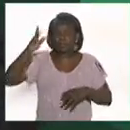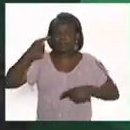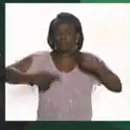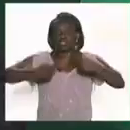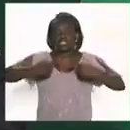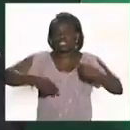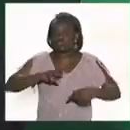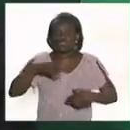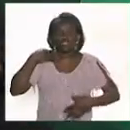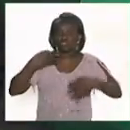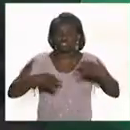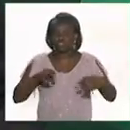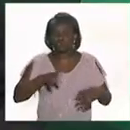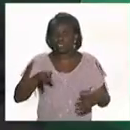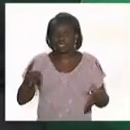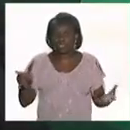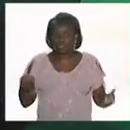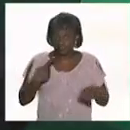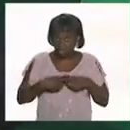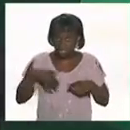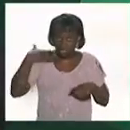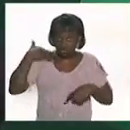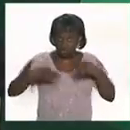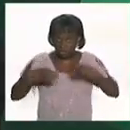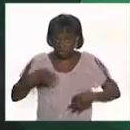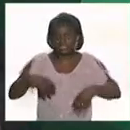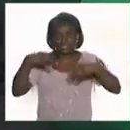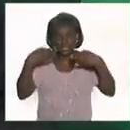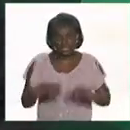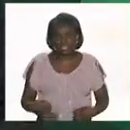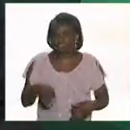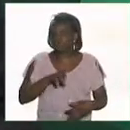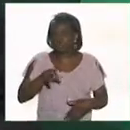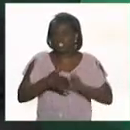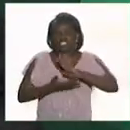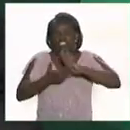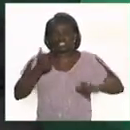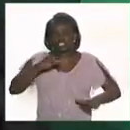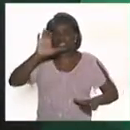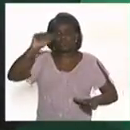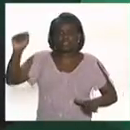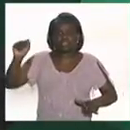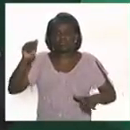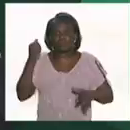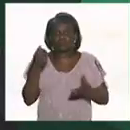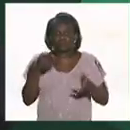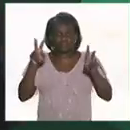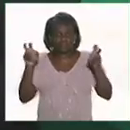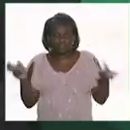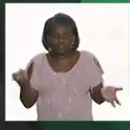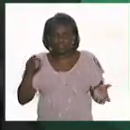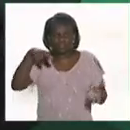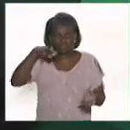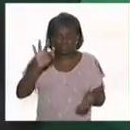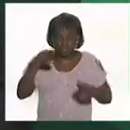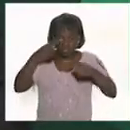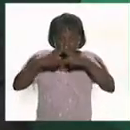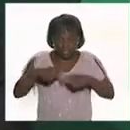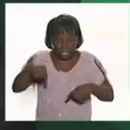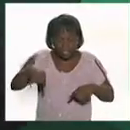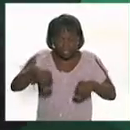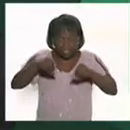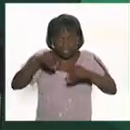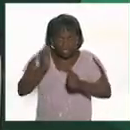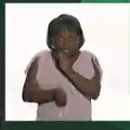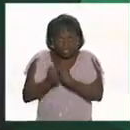mais políticas do que jurídicas, porque se fossem jurídicas, certamente não tirariam o título do Friburguense conquistado em